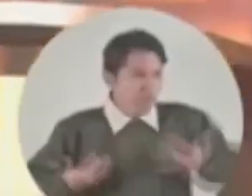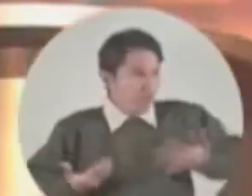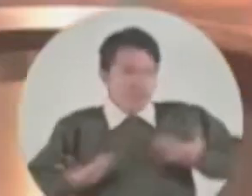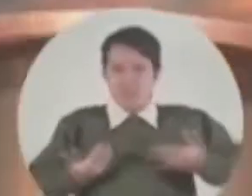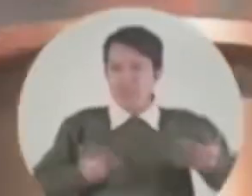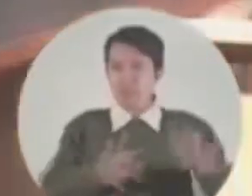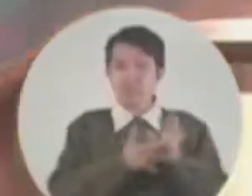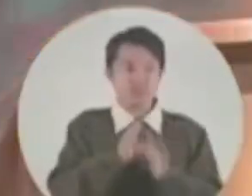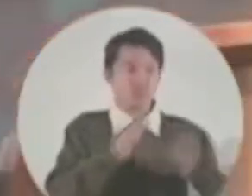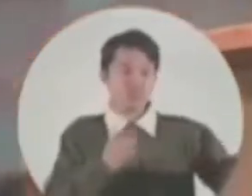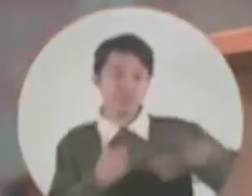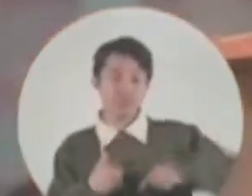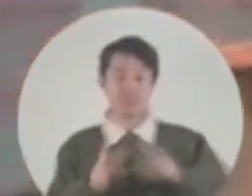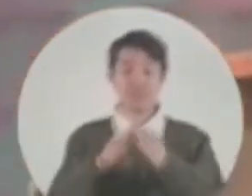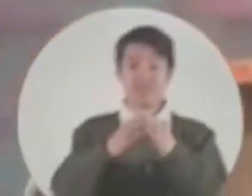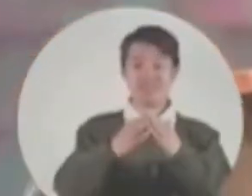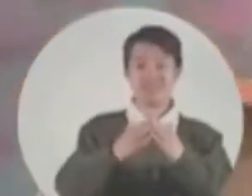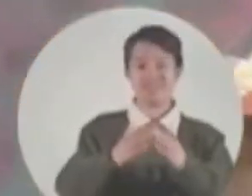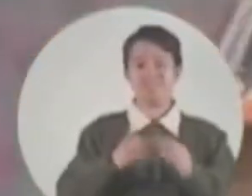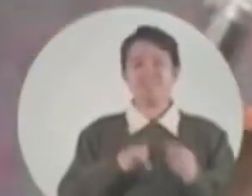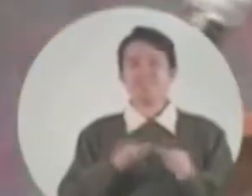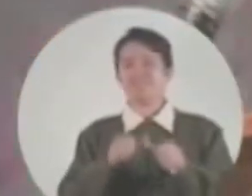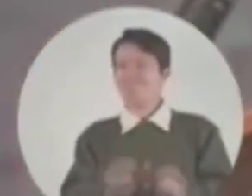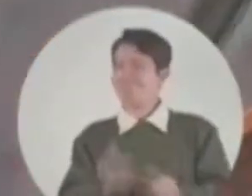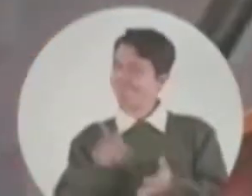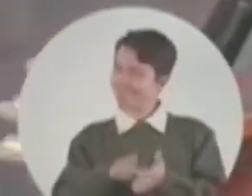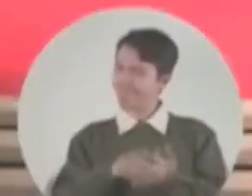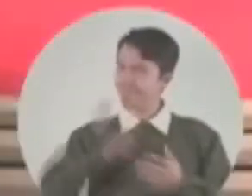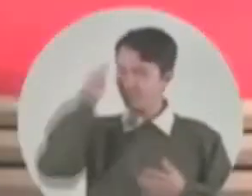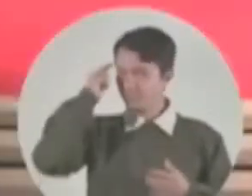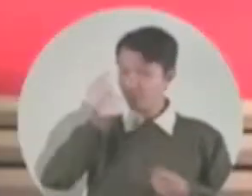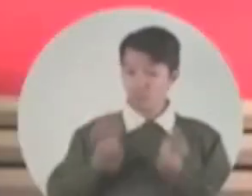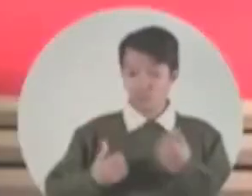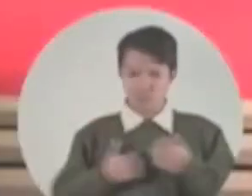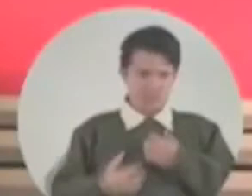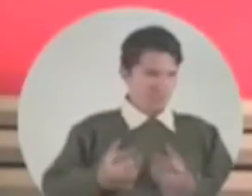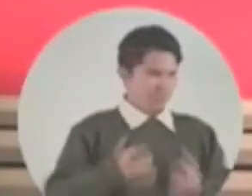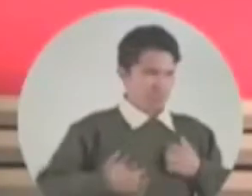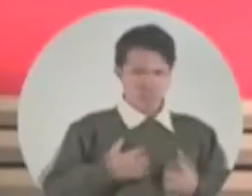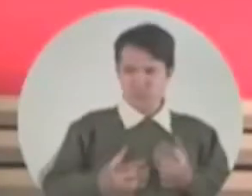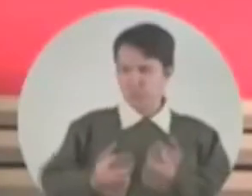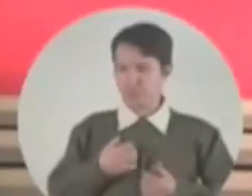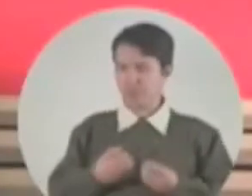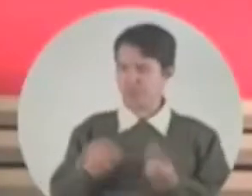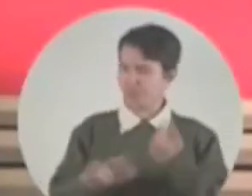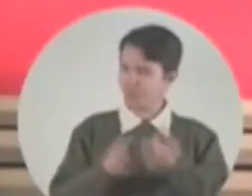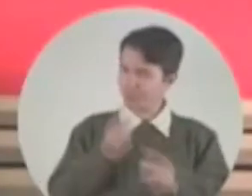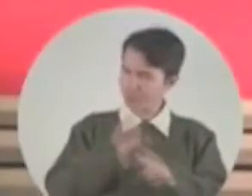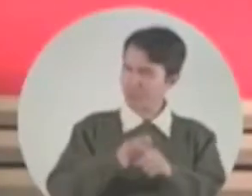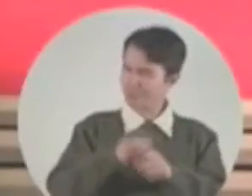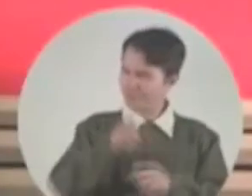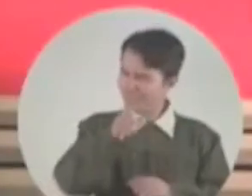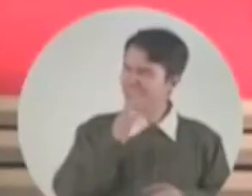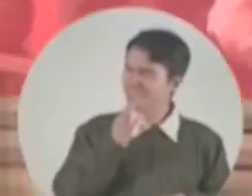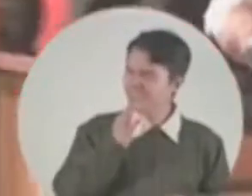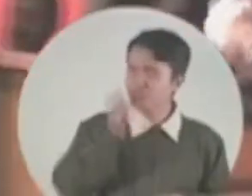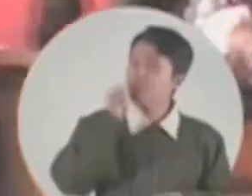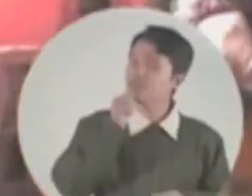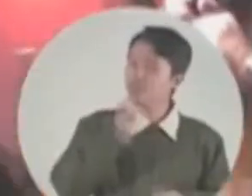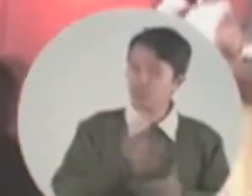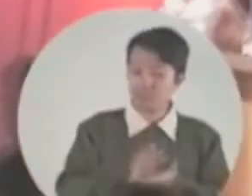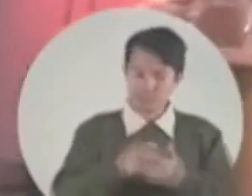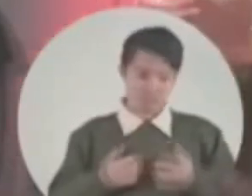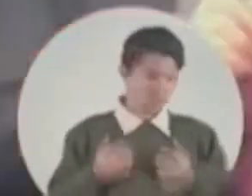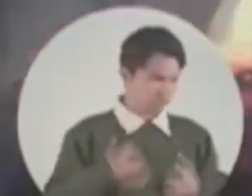Senhor Jesus chegar na sua casa? Eu fico imaginando a ansiedade dela, né? Porque a mulher geralmente é